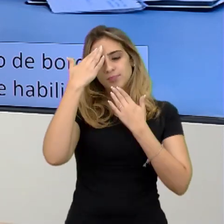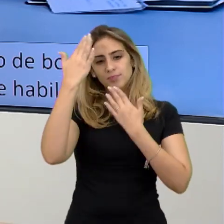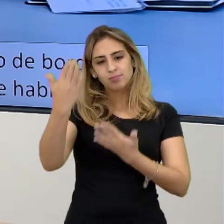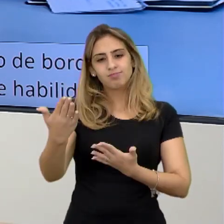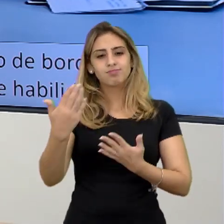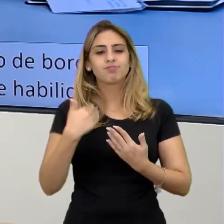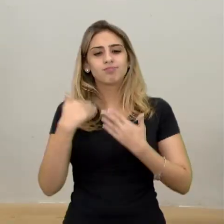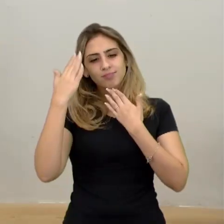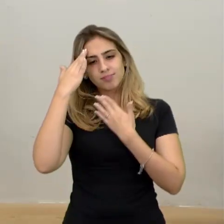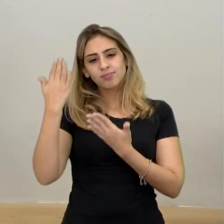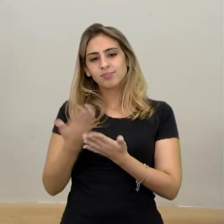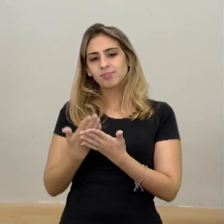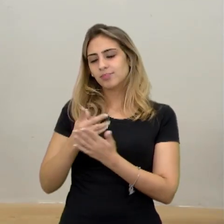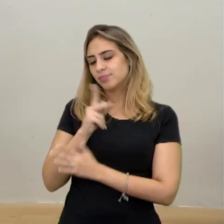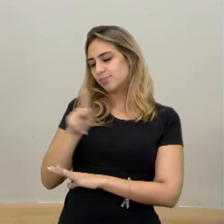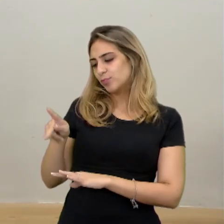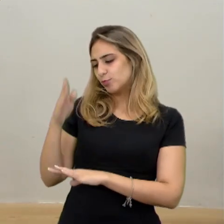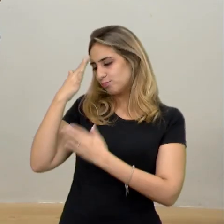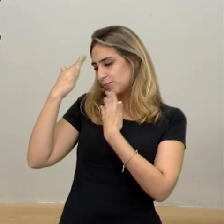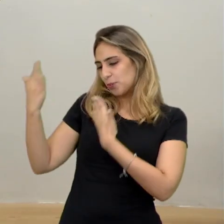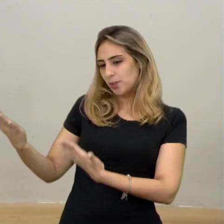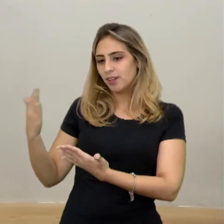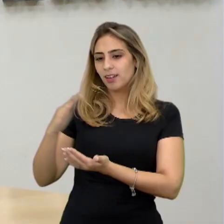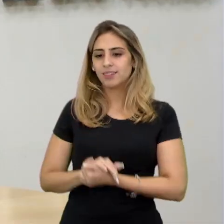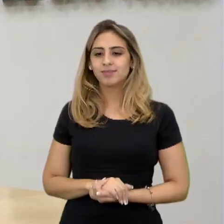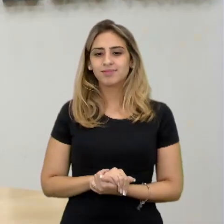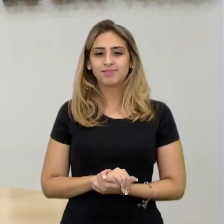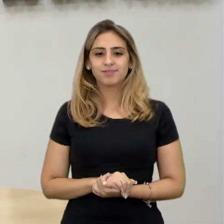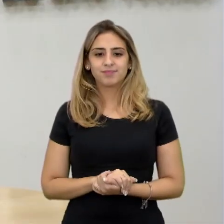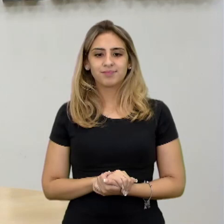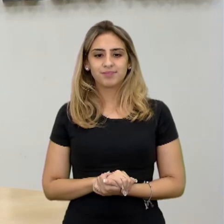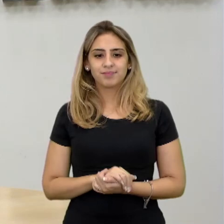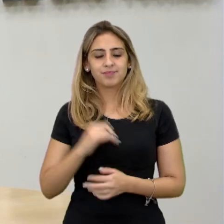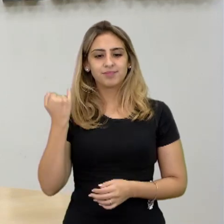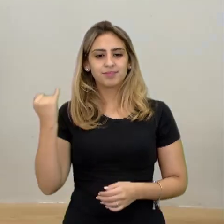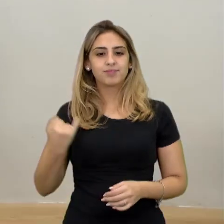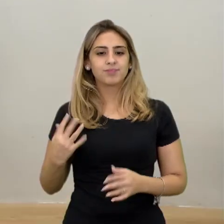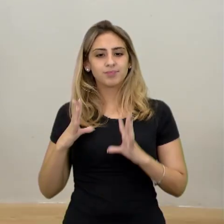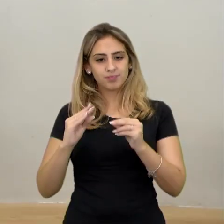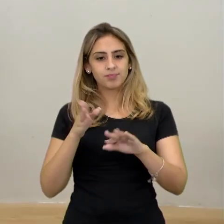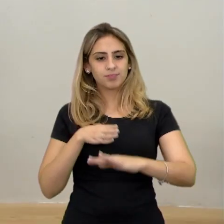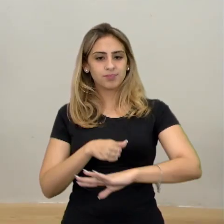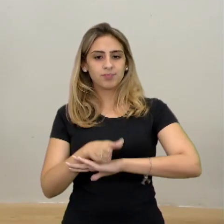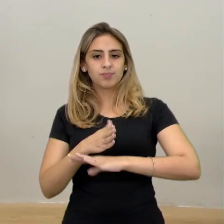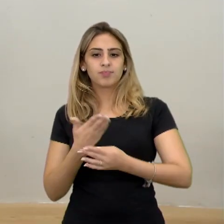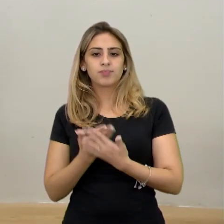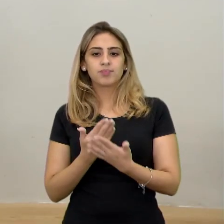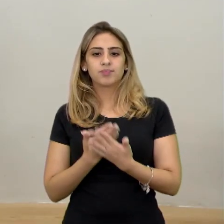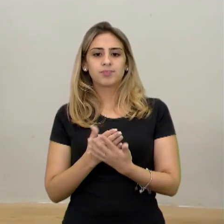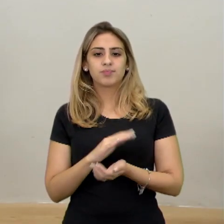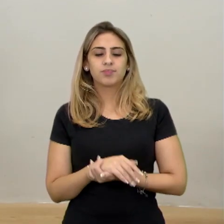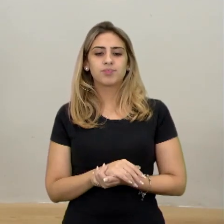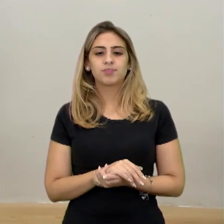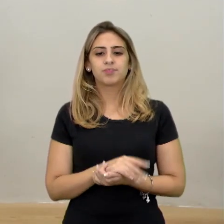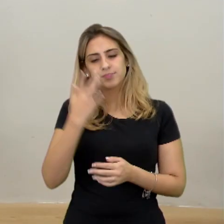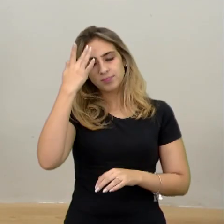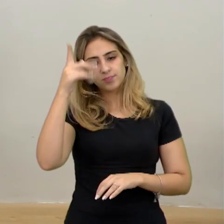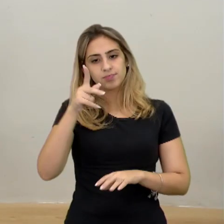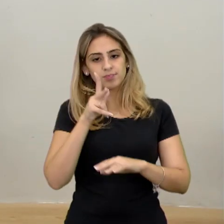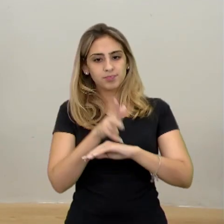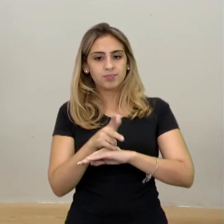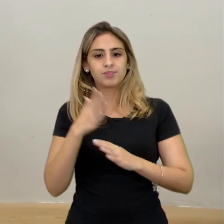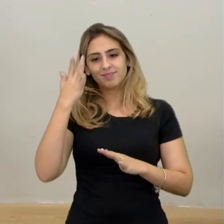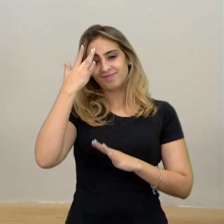E eu agradeço por essa aula. Muito obrigada aqui, professor Kleber. Muito obrigado, professora Janaína, a todos que participaram da aula, o pessoal da produção.